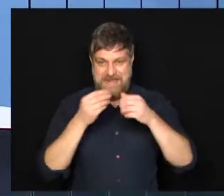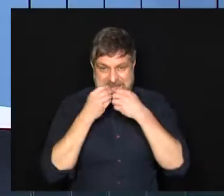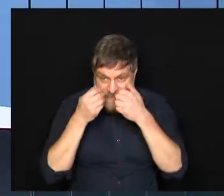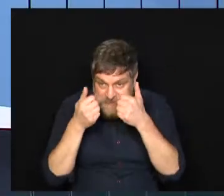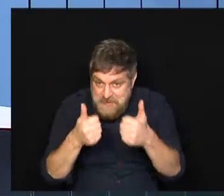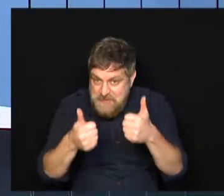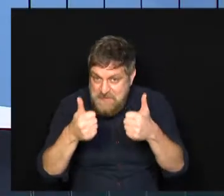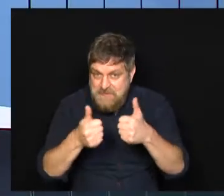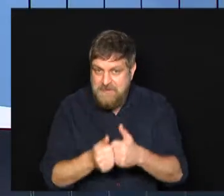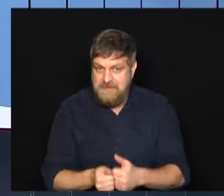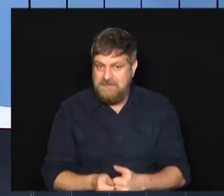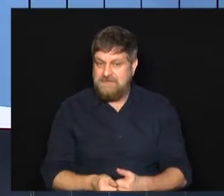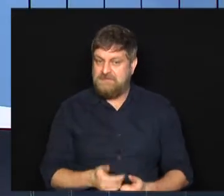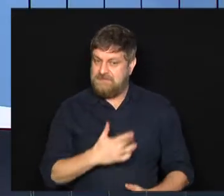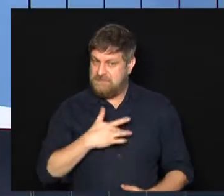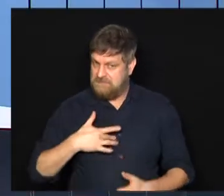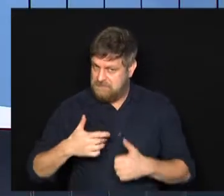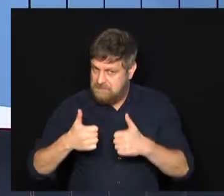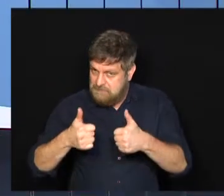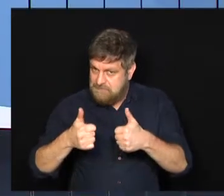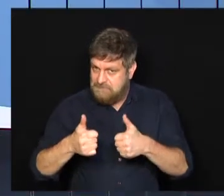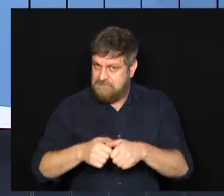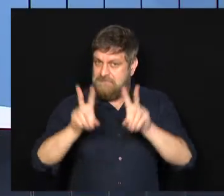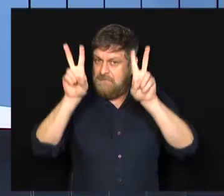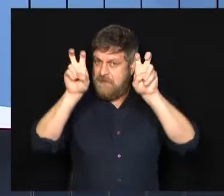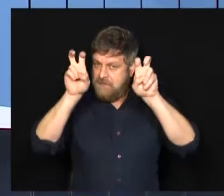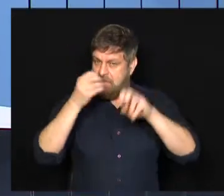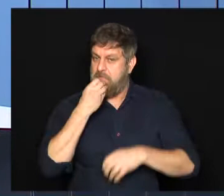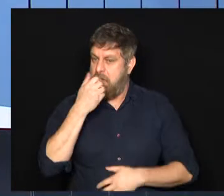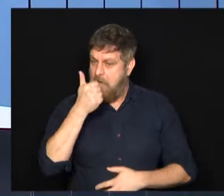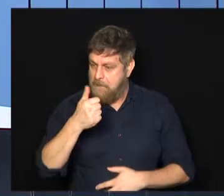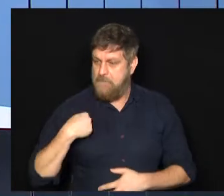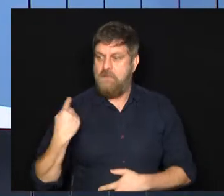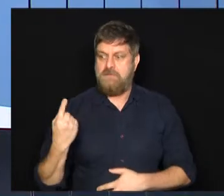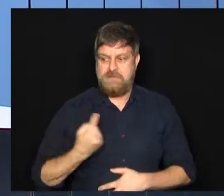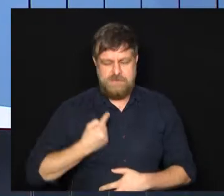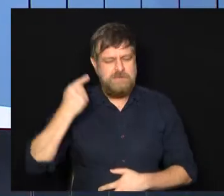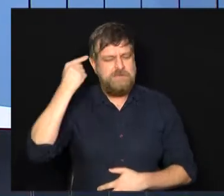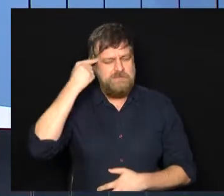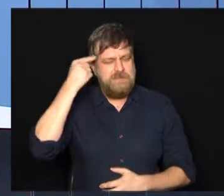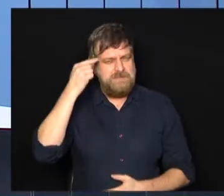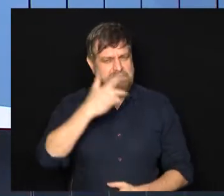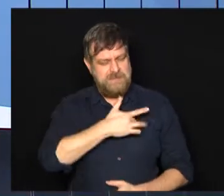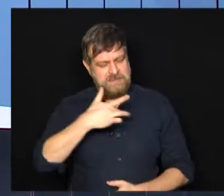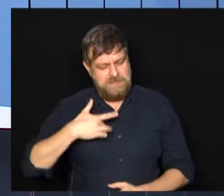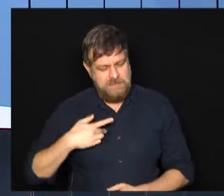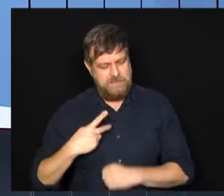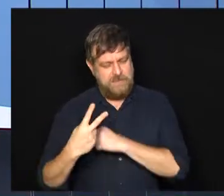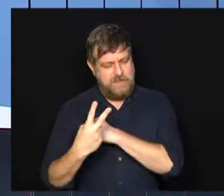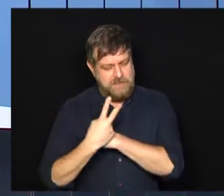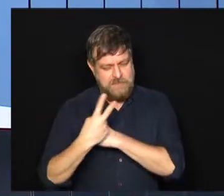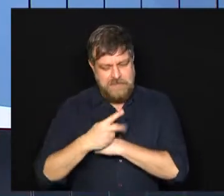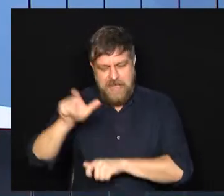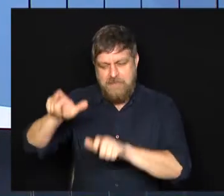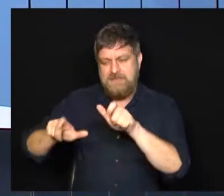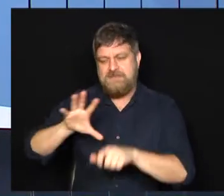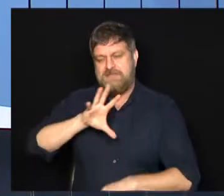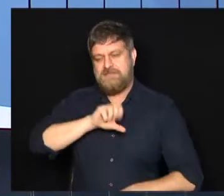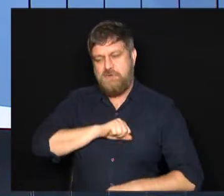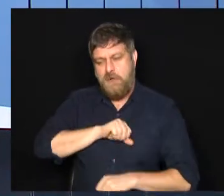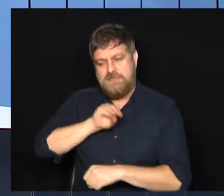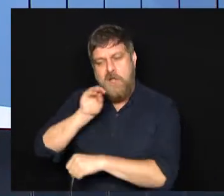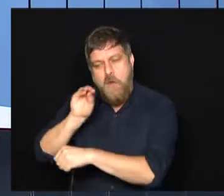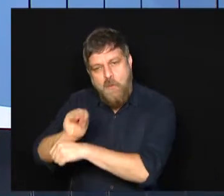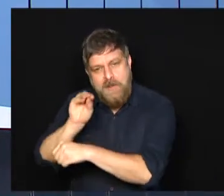Olá, tudo bem? Como é que você está? A gente vai falar de saúde, é sempre bom a gente falar dessa saúde para cuidar da gente, de quem a gente gosta